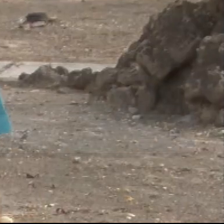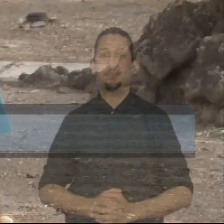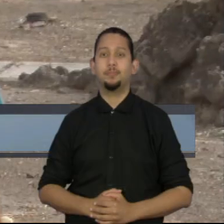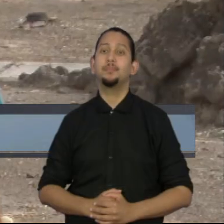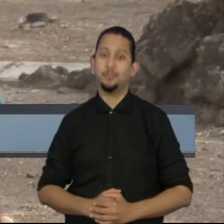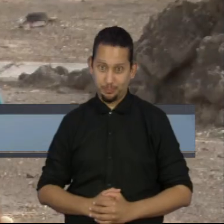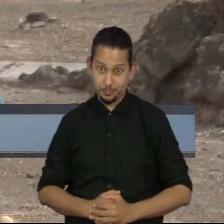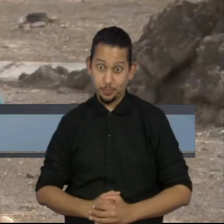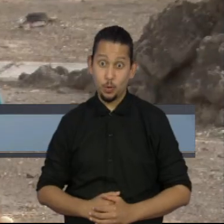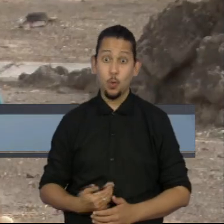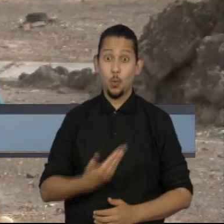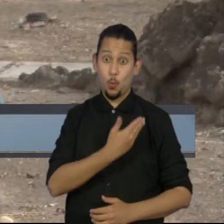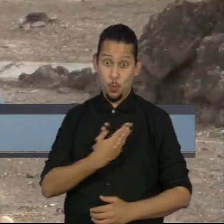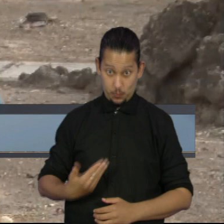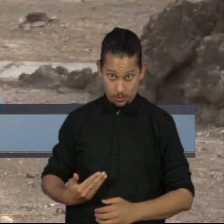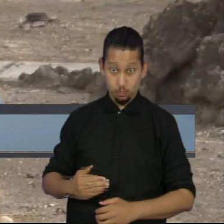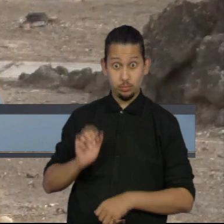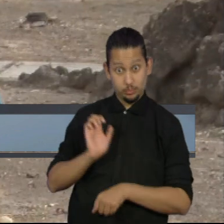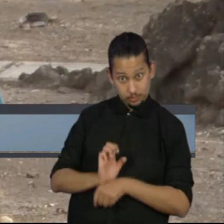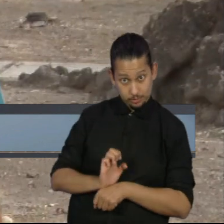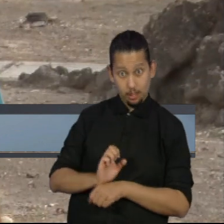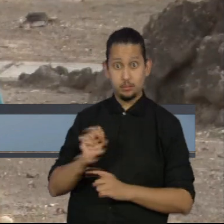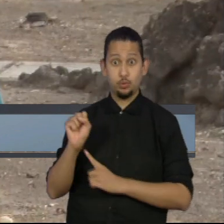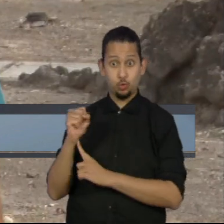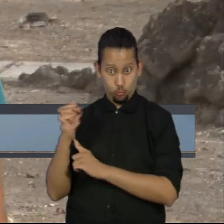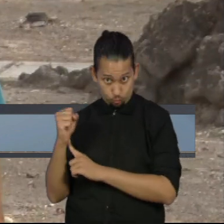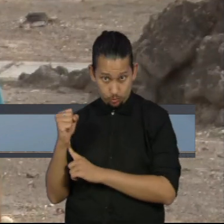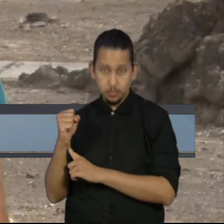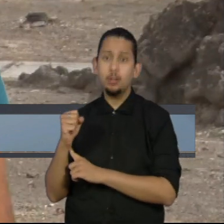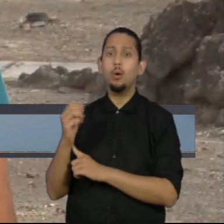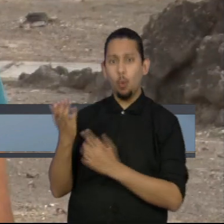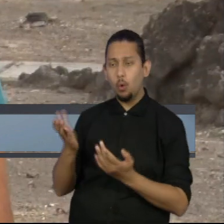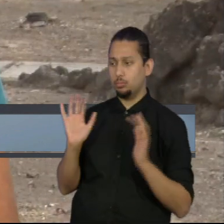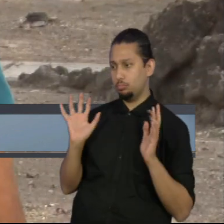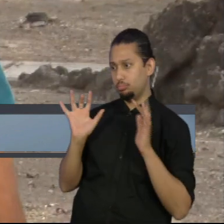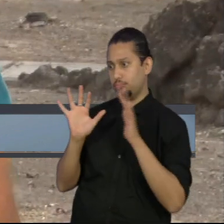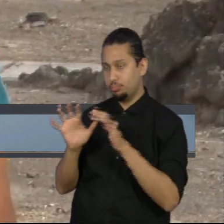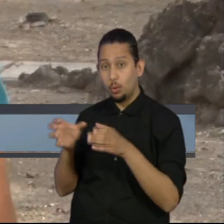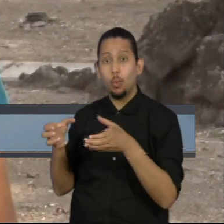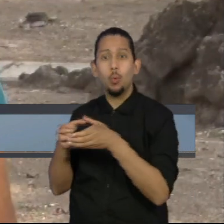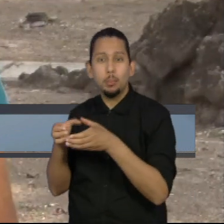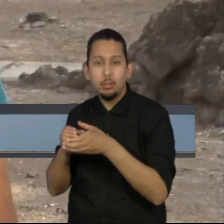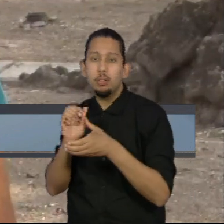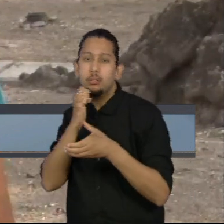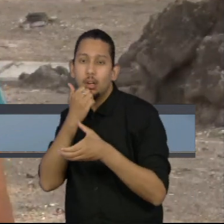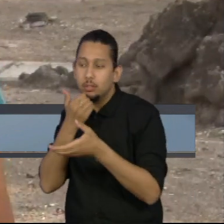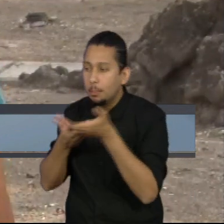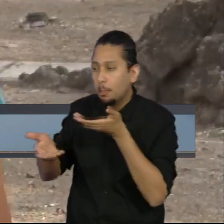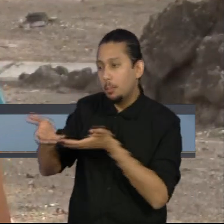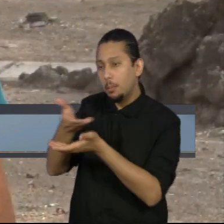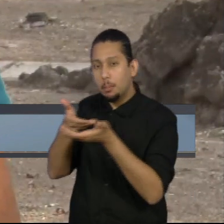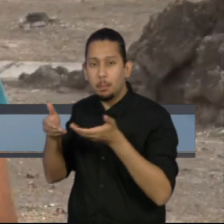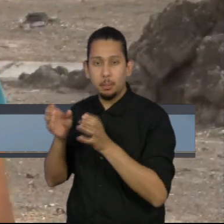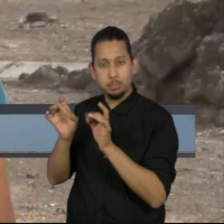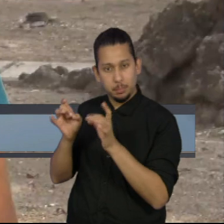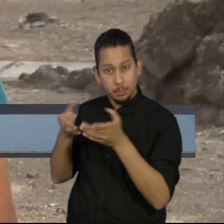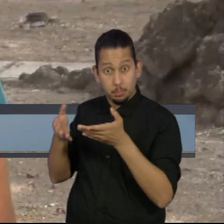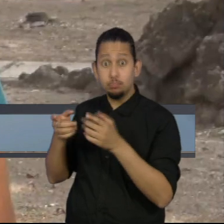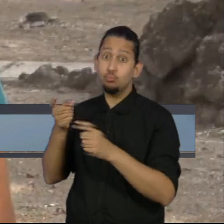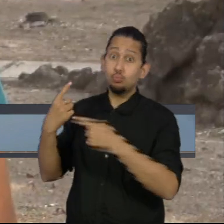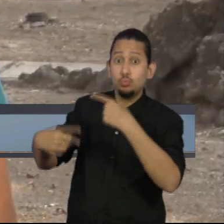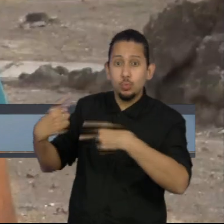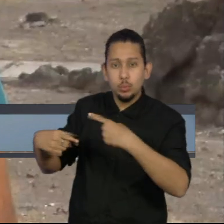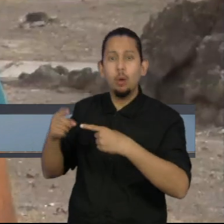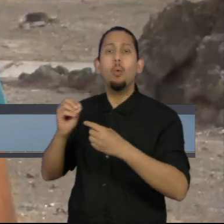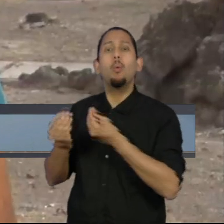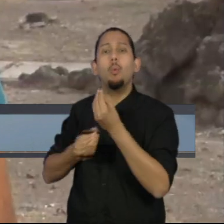O governador de Sergipe, Belivaldo Chagas, se reuniu com o Comitê Técnico Científico de Atividades Especiais para debater sobre